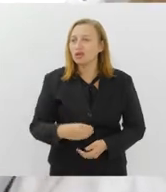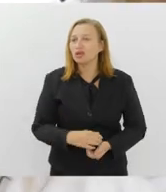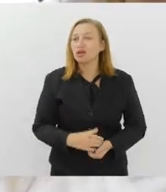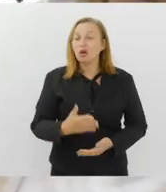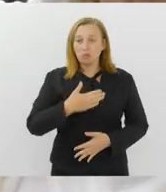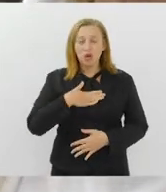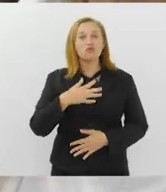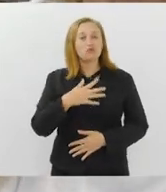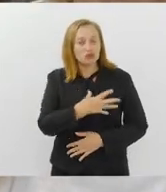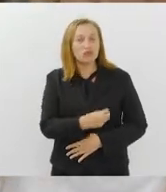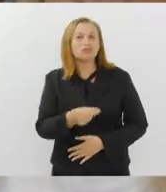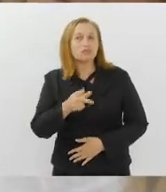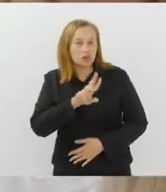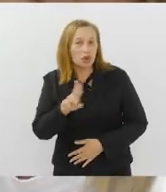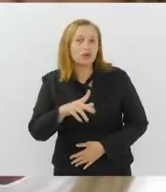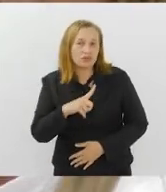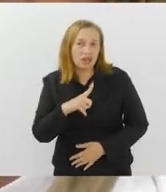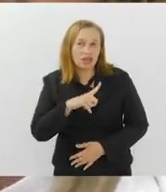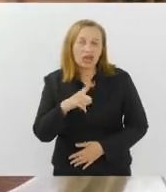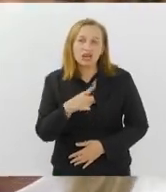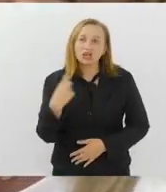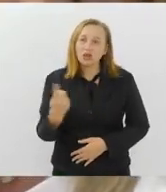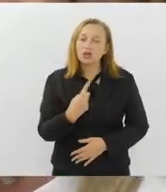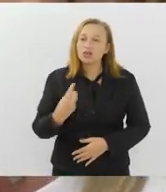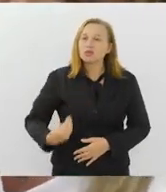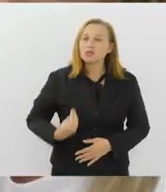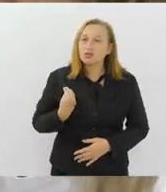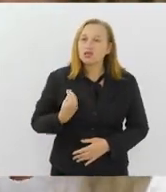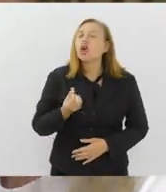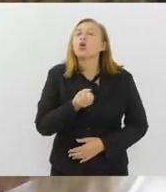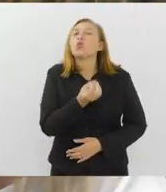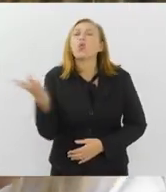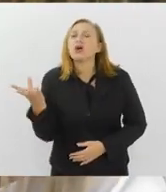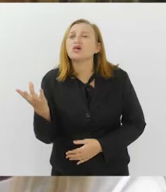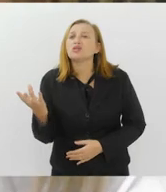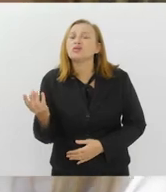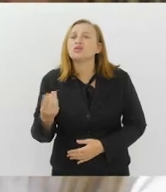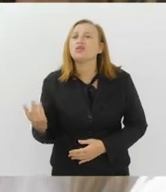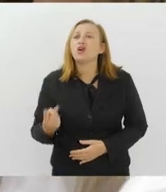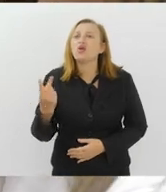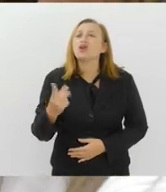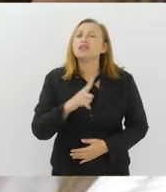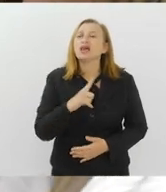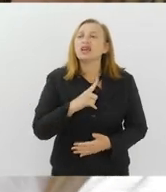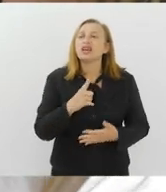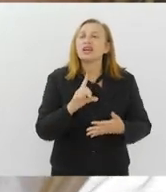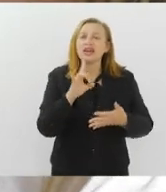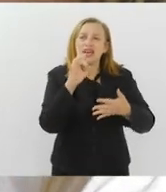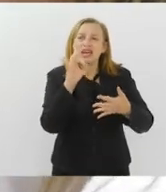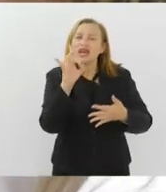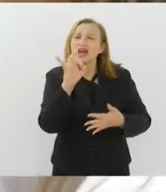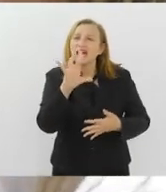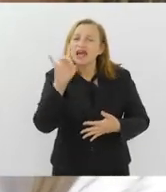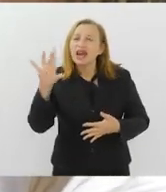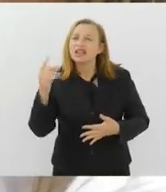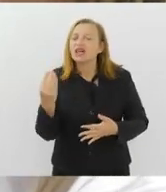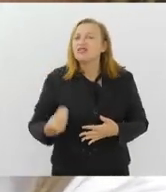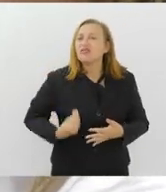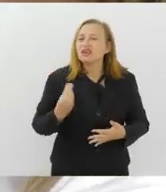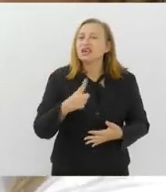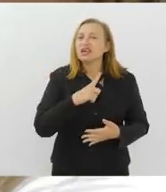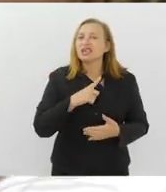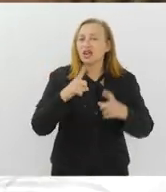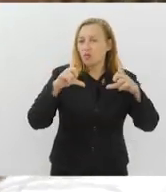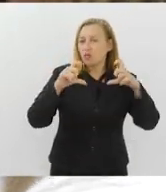meu filho tem nome. Nós somos vidas. Quanto vale cada vida dessa que tem uma foto que é um